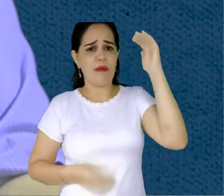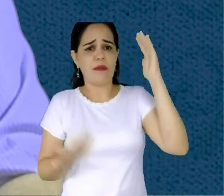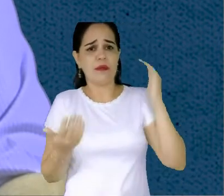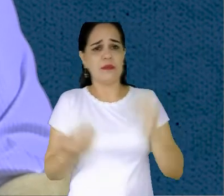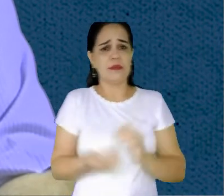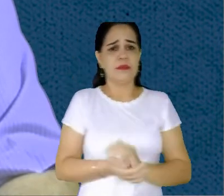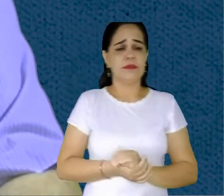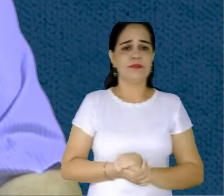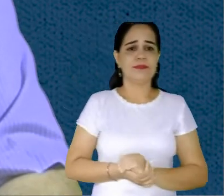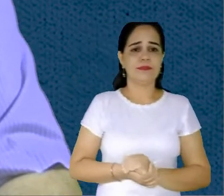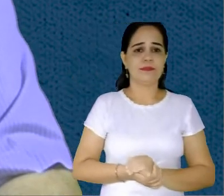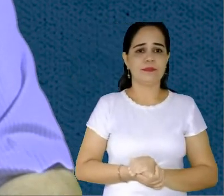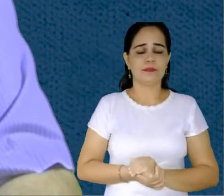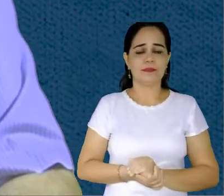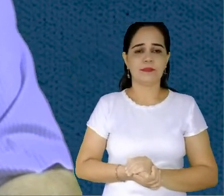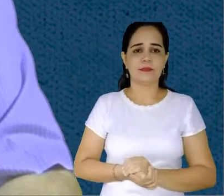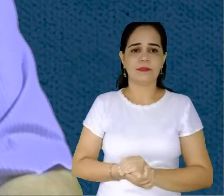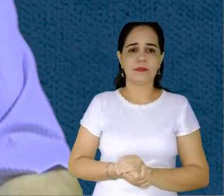Tá?